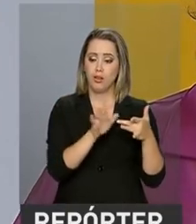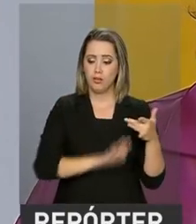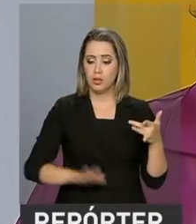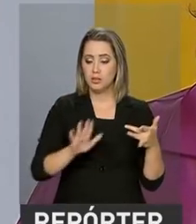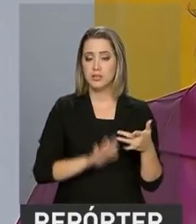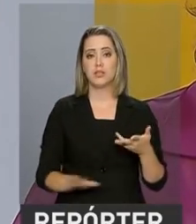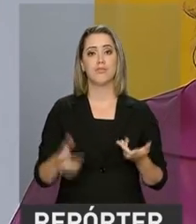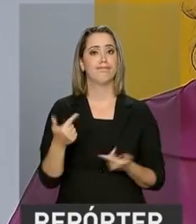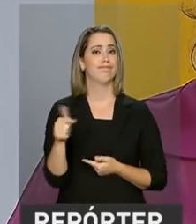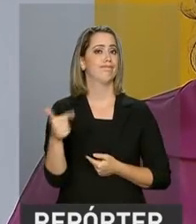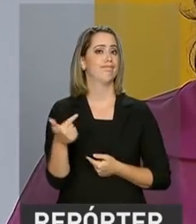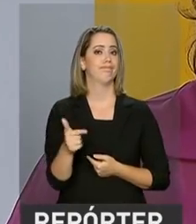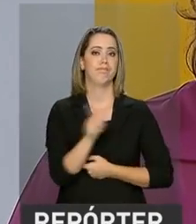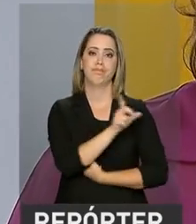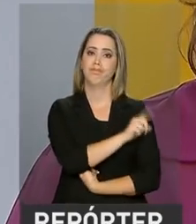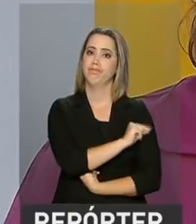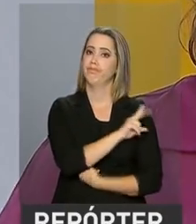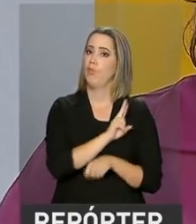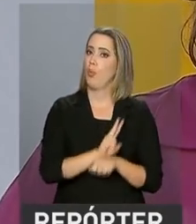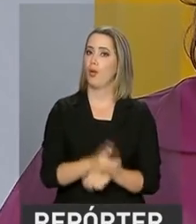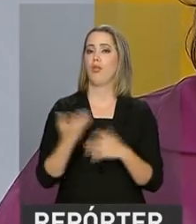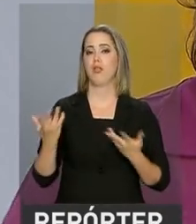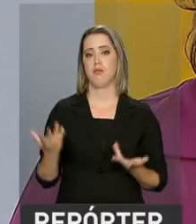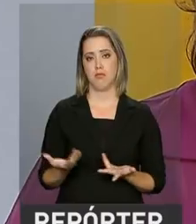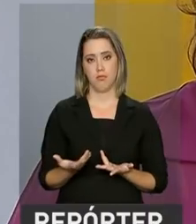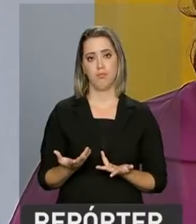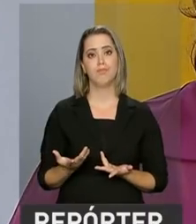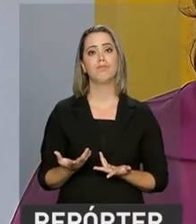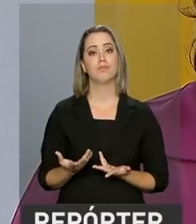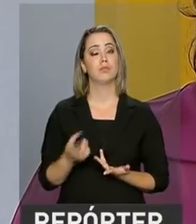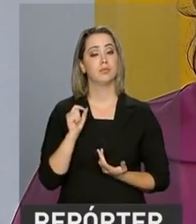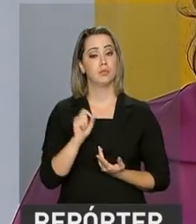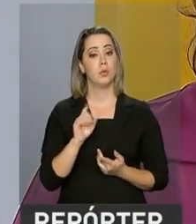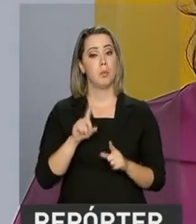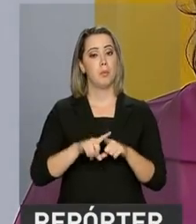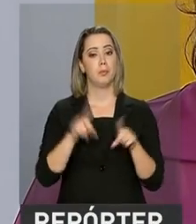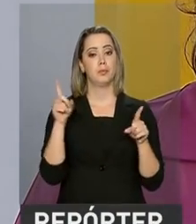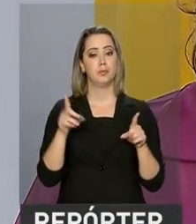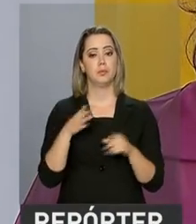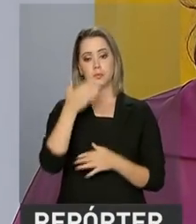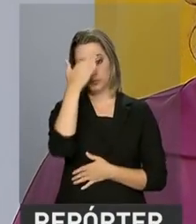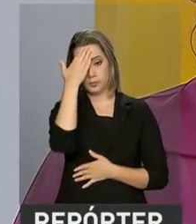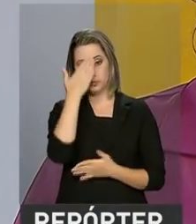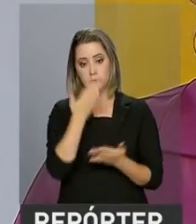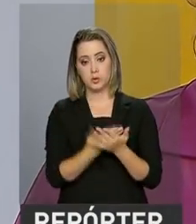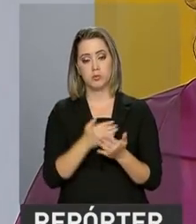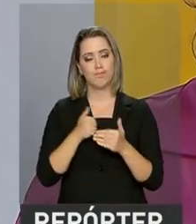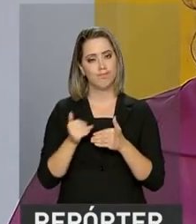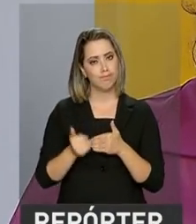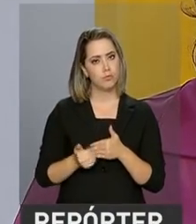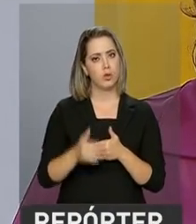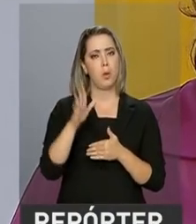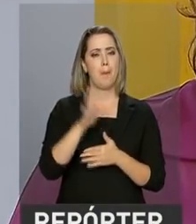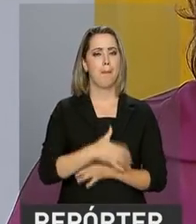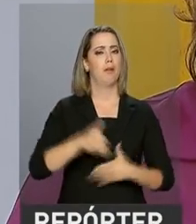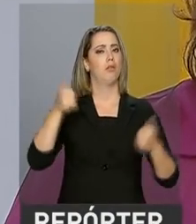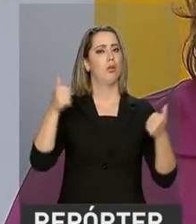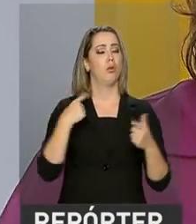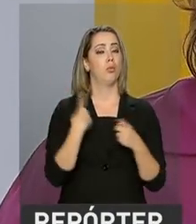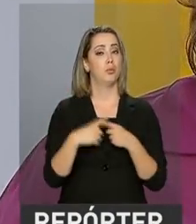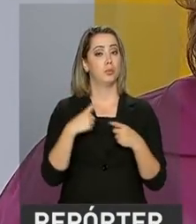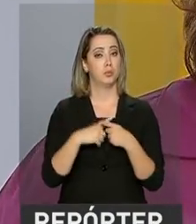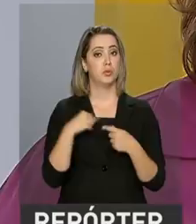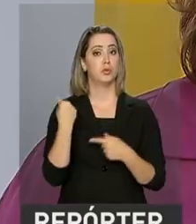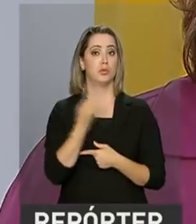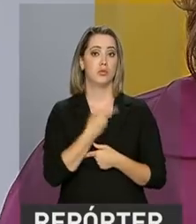crianças, não tínhamos esse privilégio, vamos dizer assim, né? Mas acredito que a partir de agora vai ser muito melhor, porque